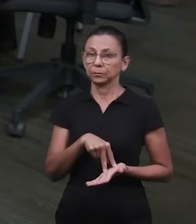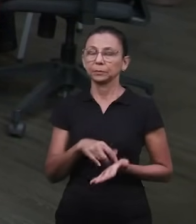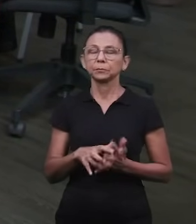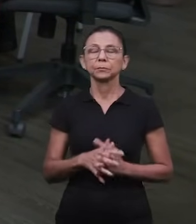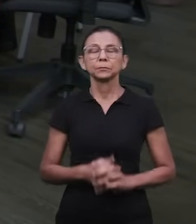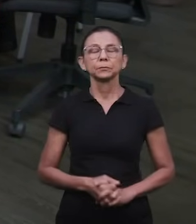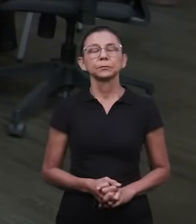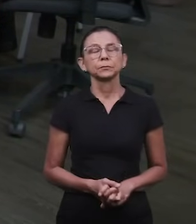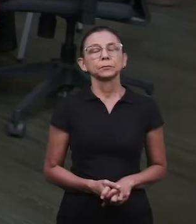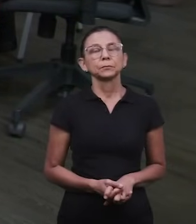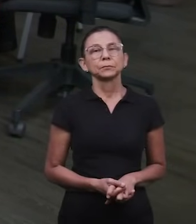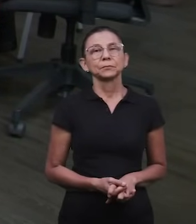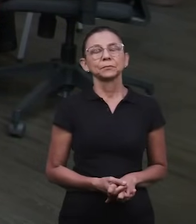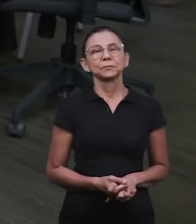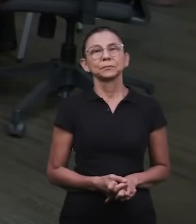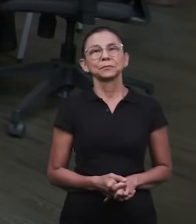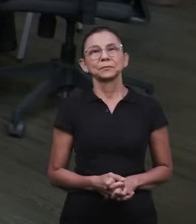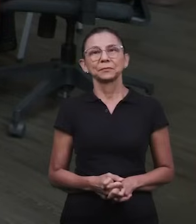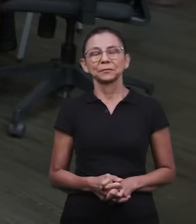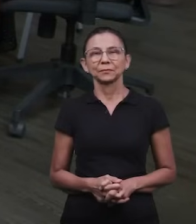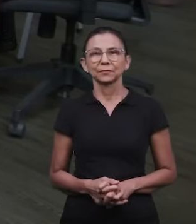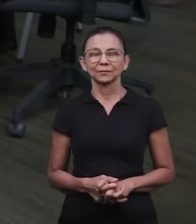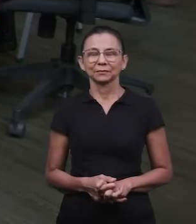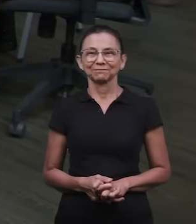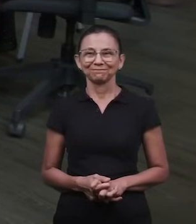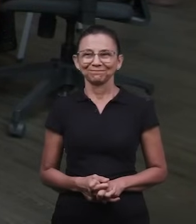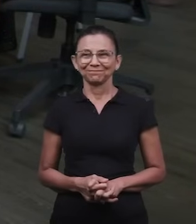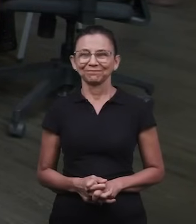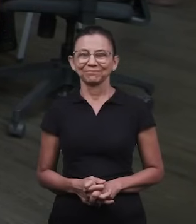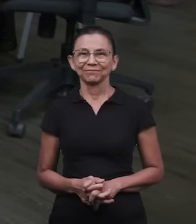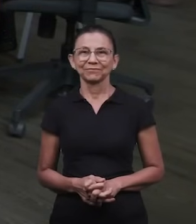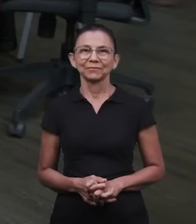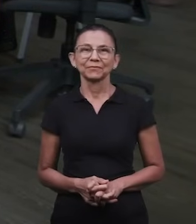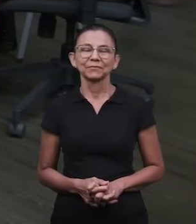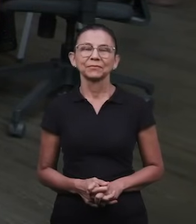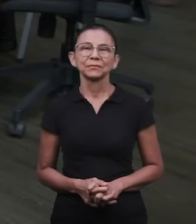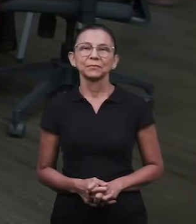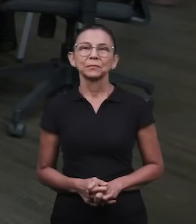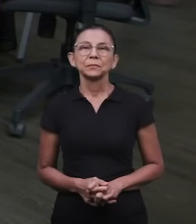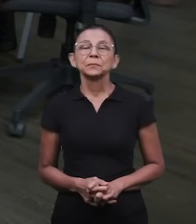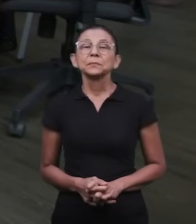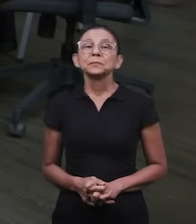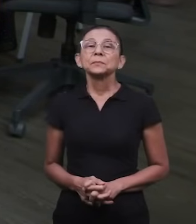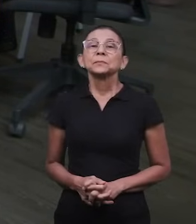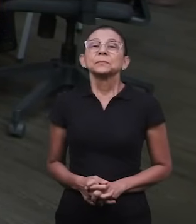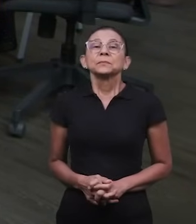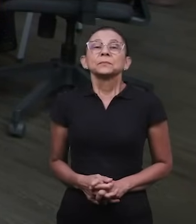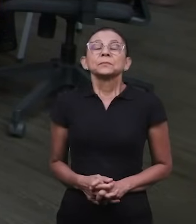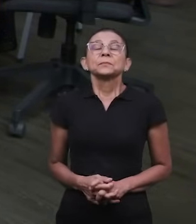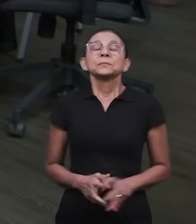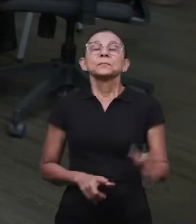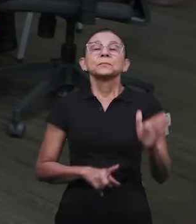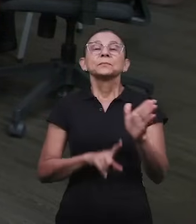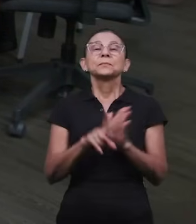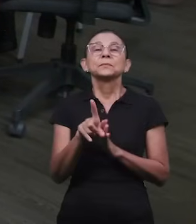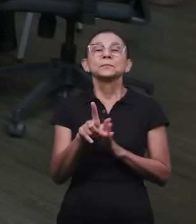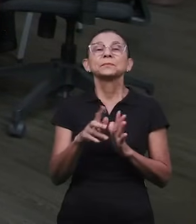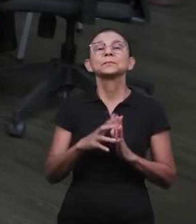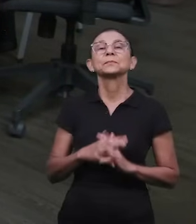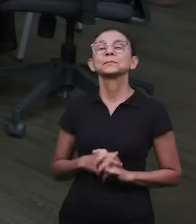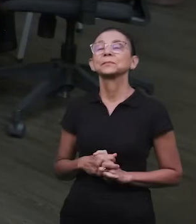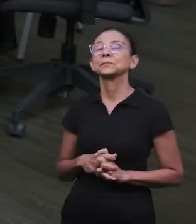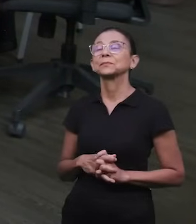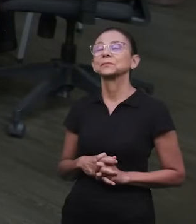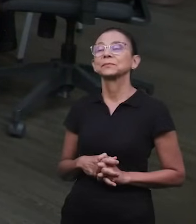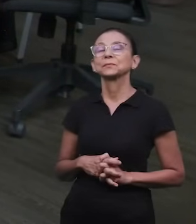glória a Jesus. Andréia, vamos lá, as participações dos nossos jovens aqui? Agora a Vitória vai fazer uma pergunta sobre o relacionamento, né,